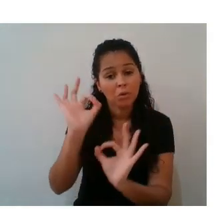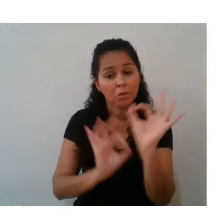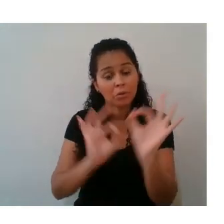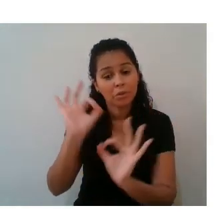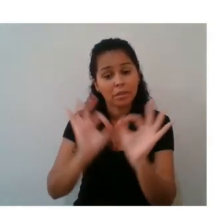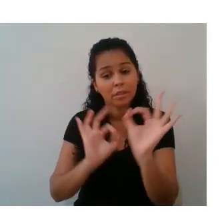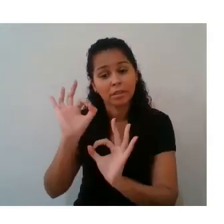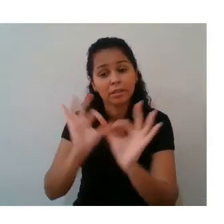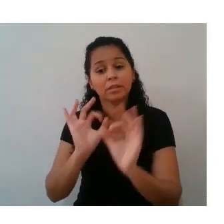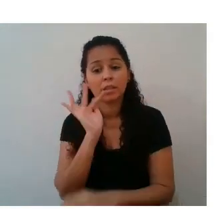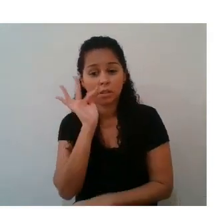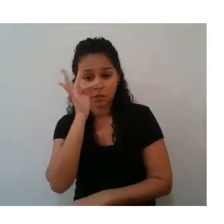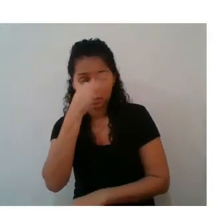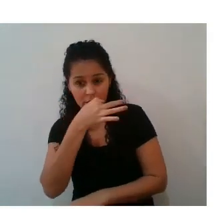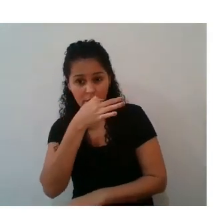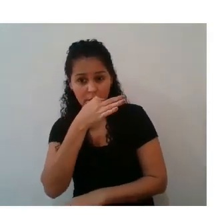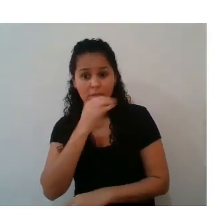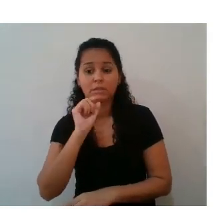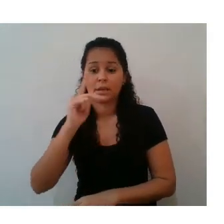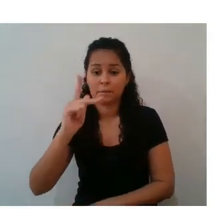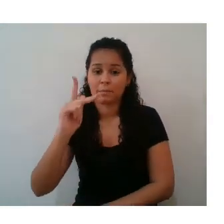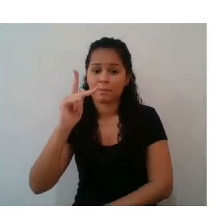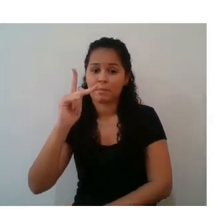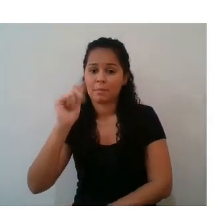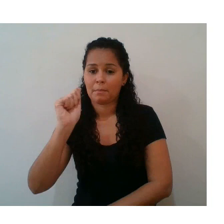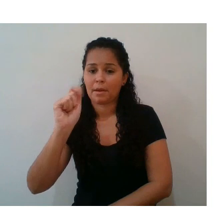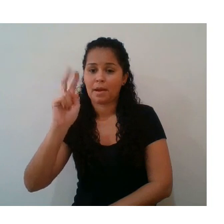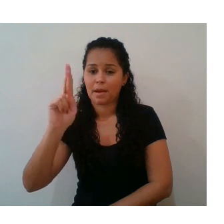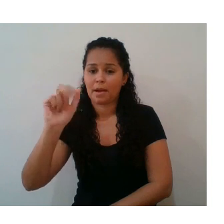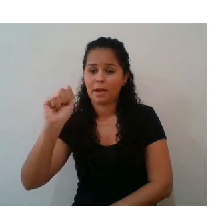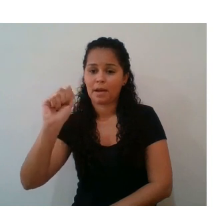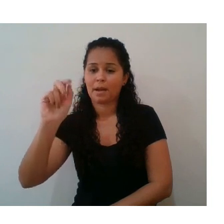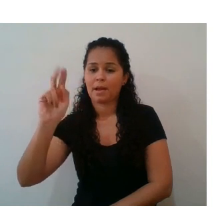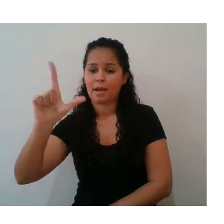organizam em associação de resistores em paralelo, ok?